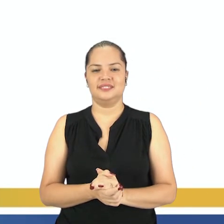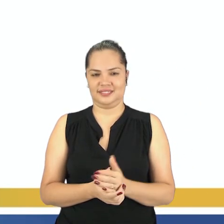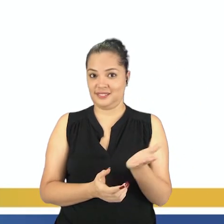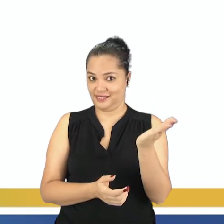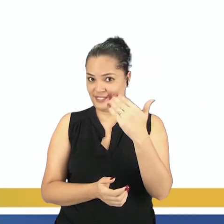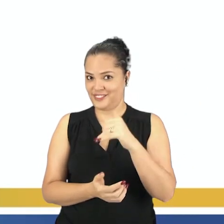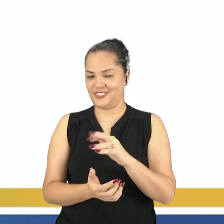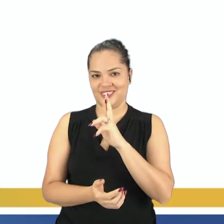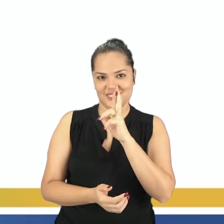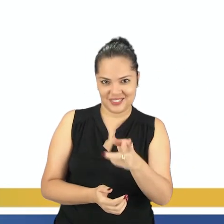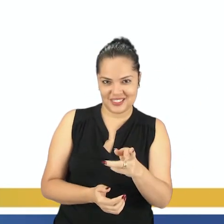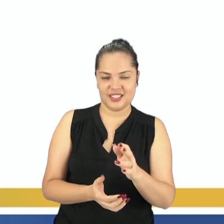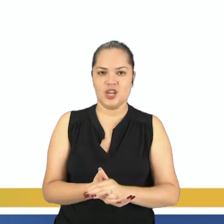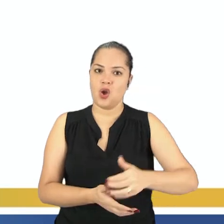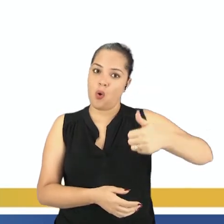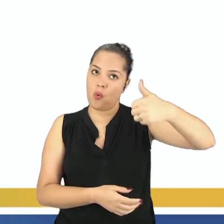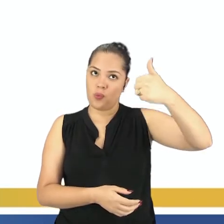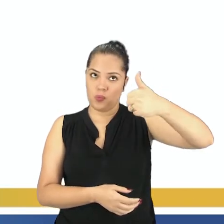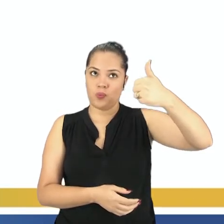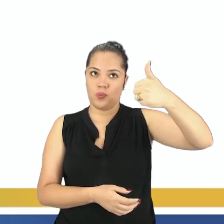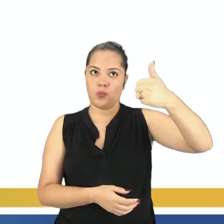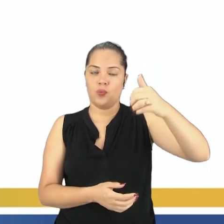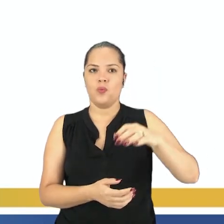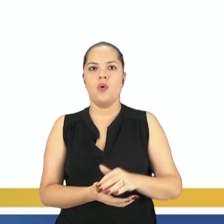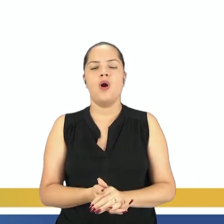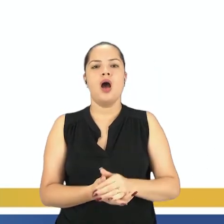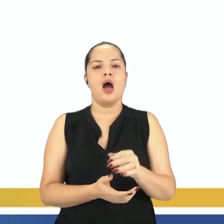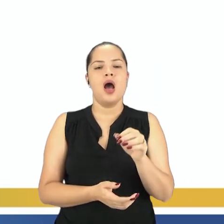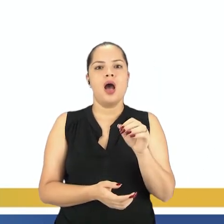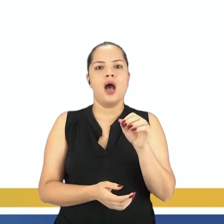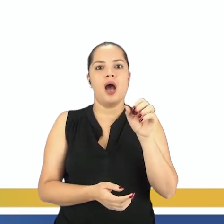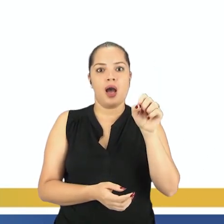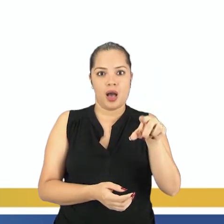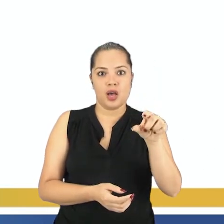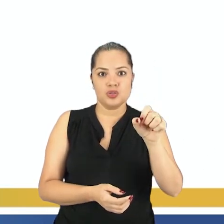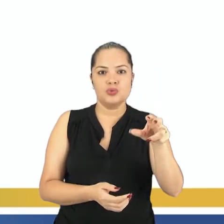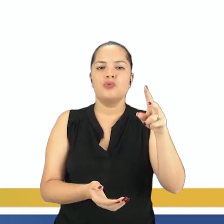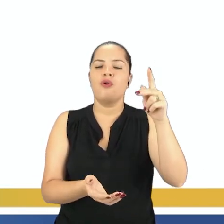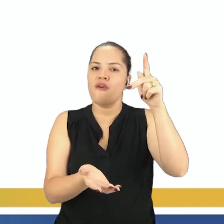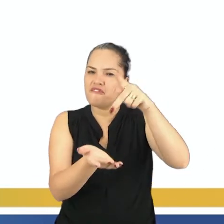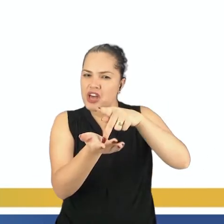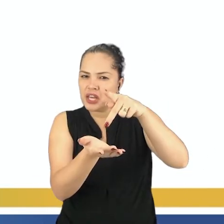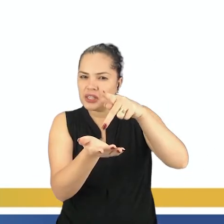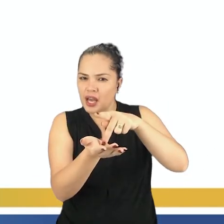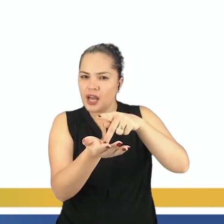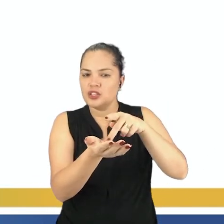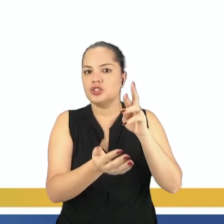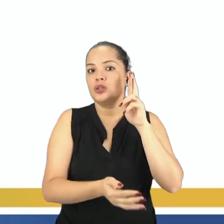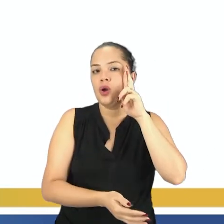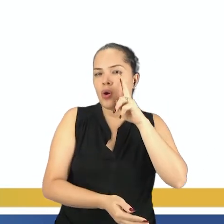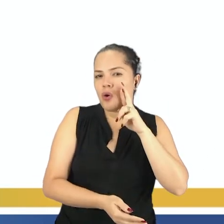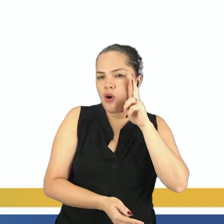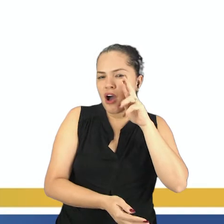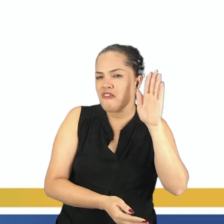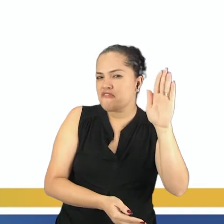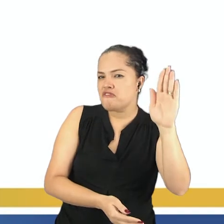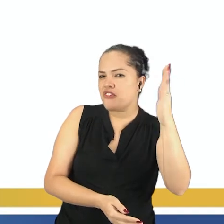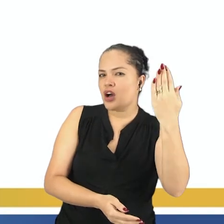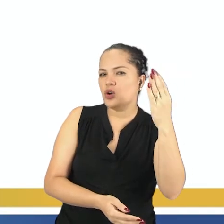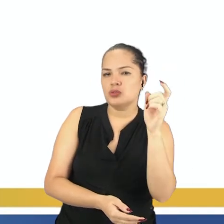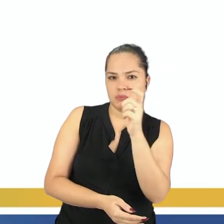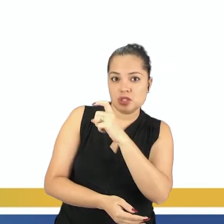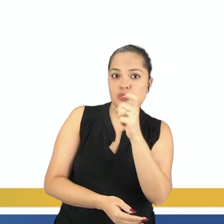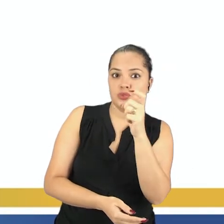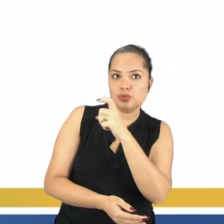lá? Questão 1, tá? O que está de azul está verdadeiro, o que está de roxo está falso. Então por que a letra A está falsa?